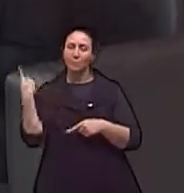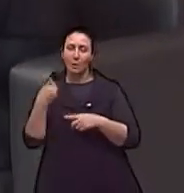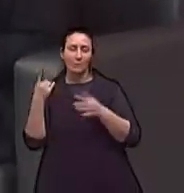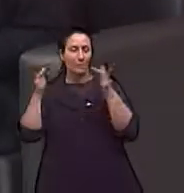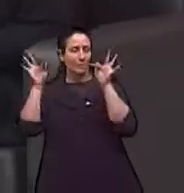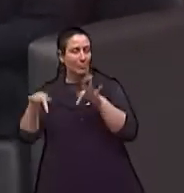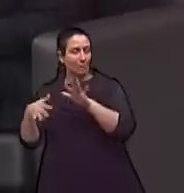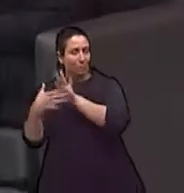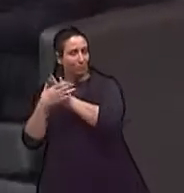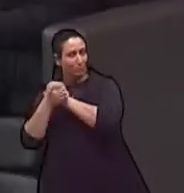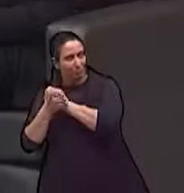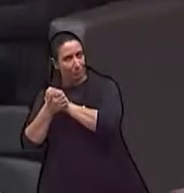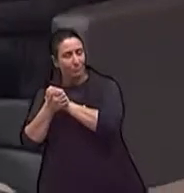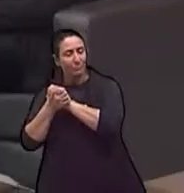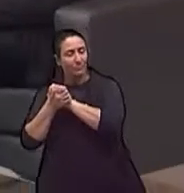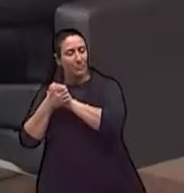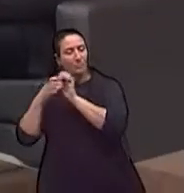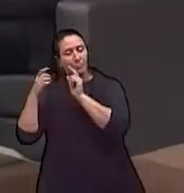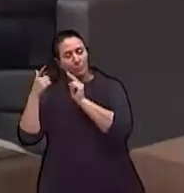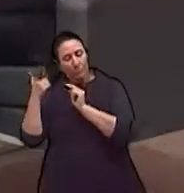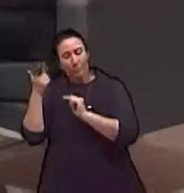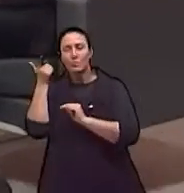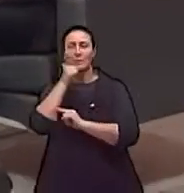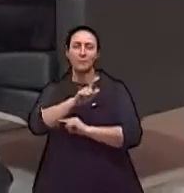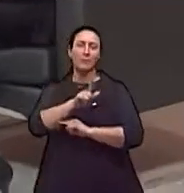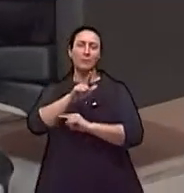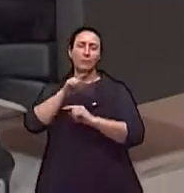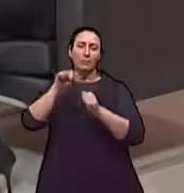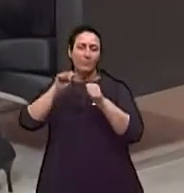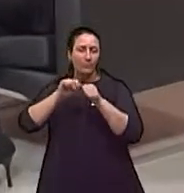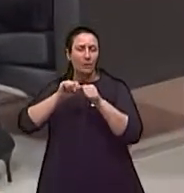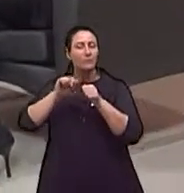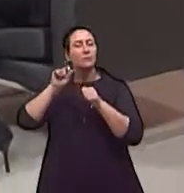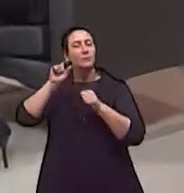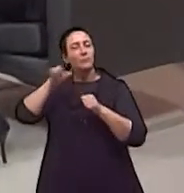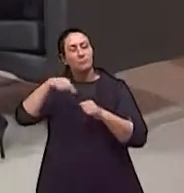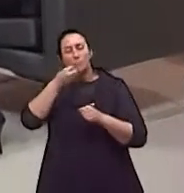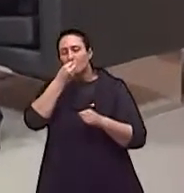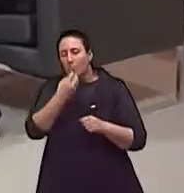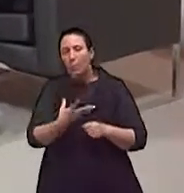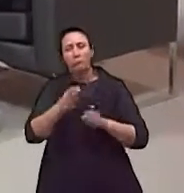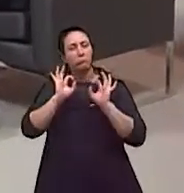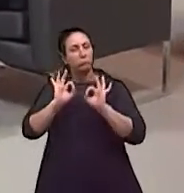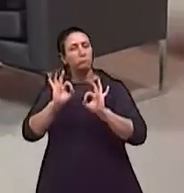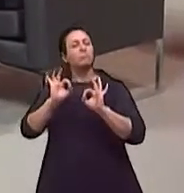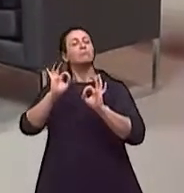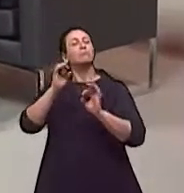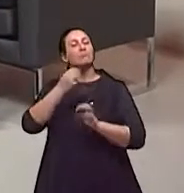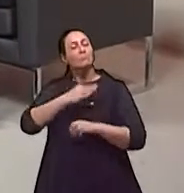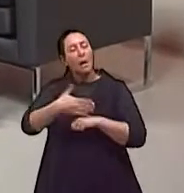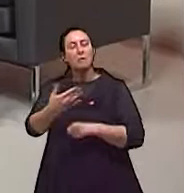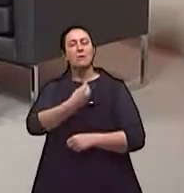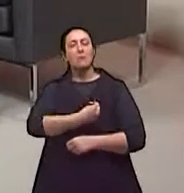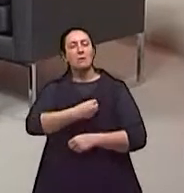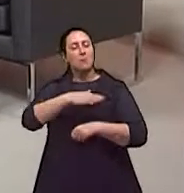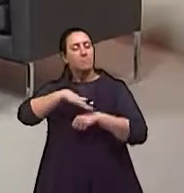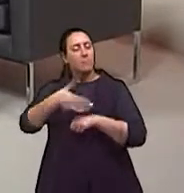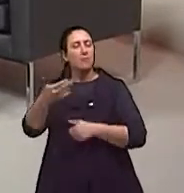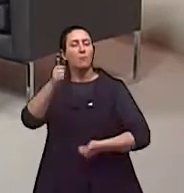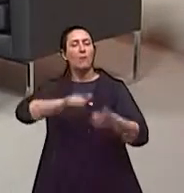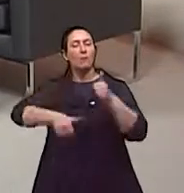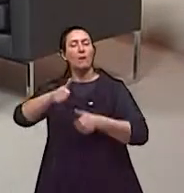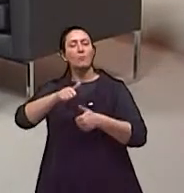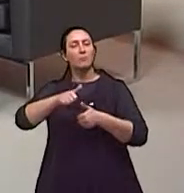o programa aqui porque de mãos dadas É que a gente realmente ter mais vida mais